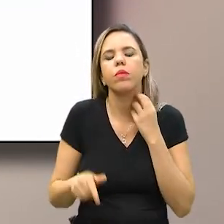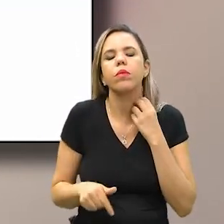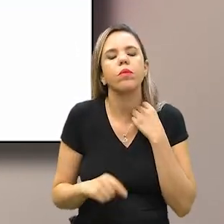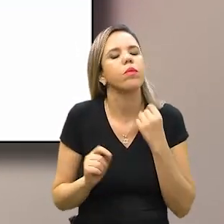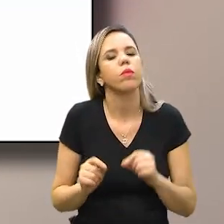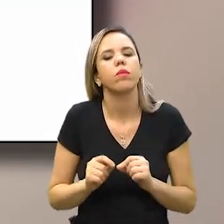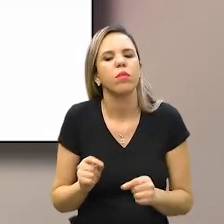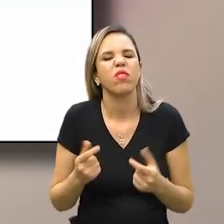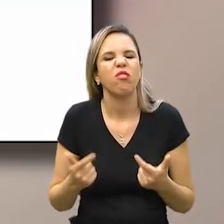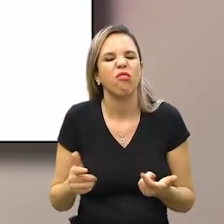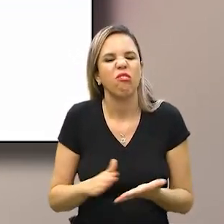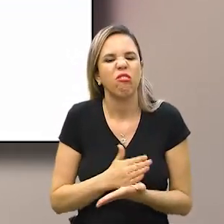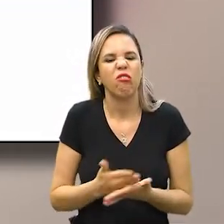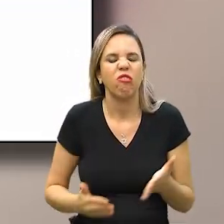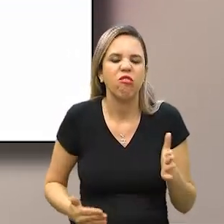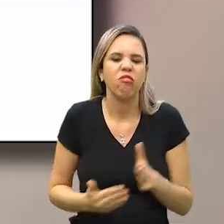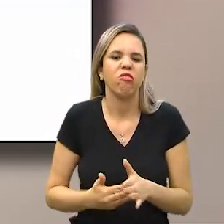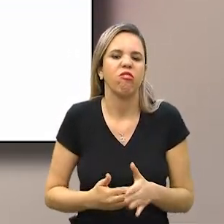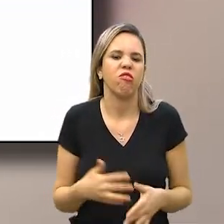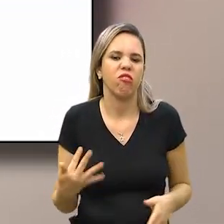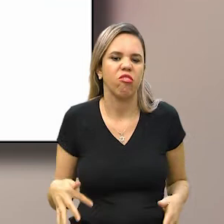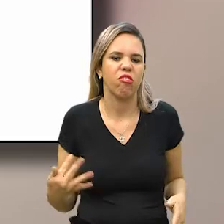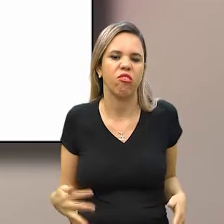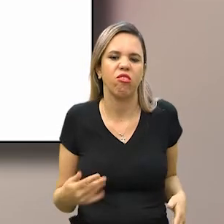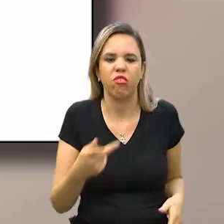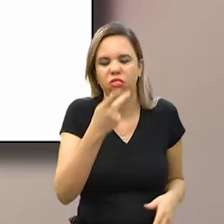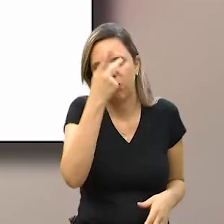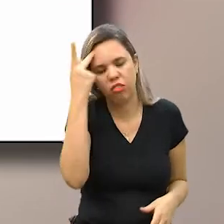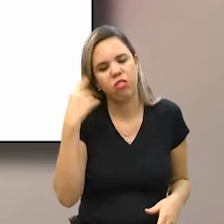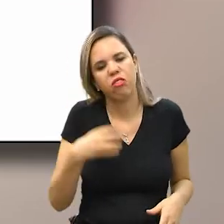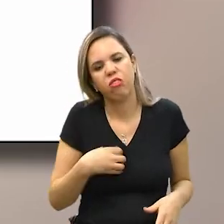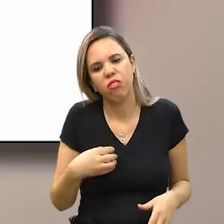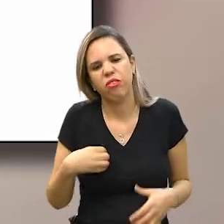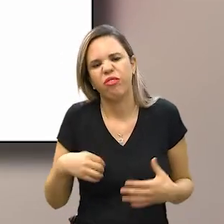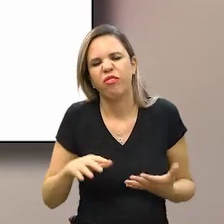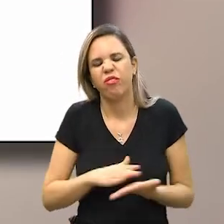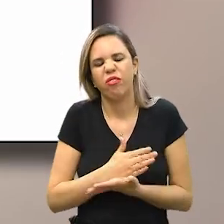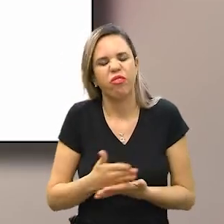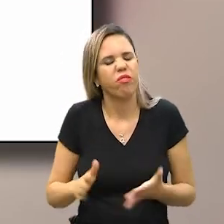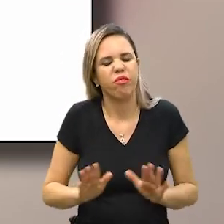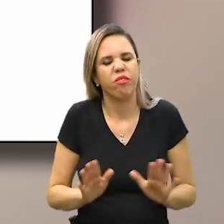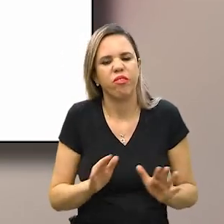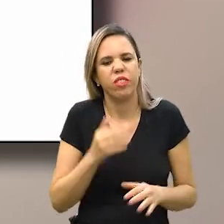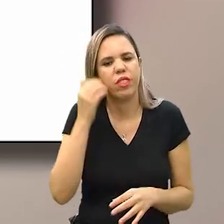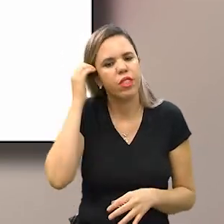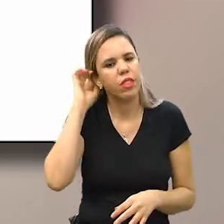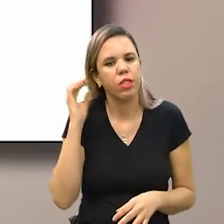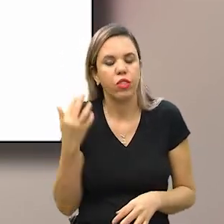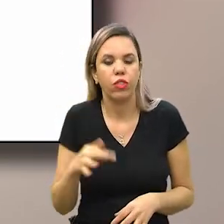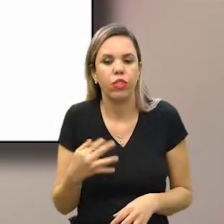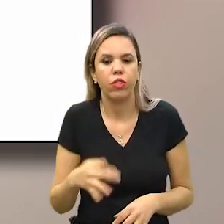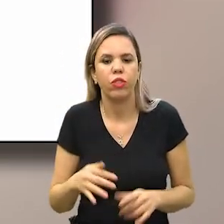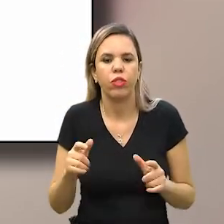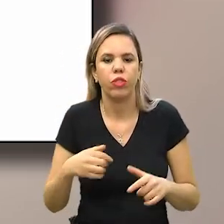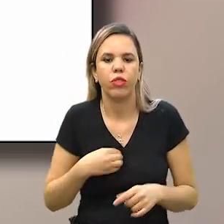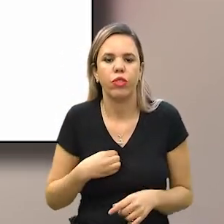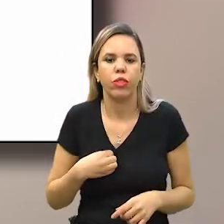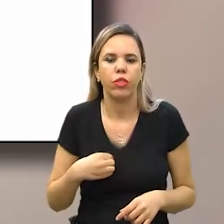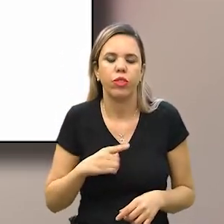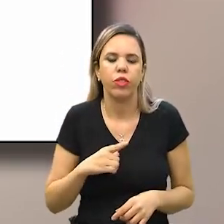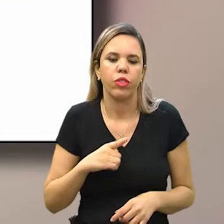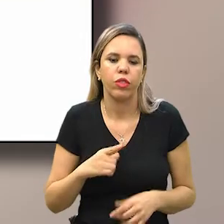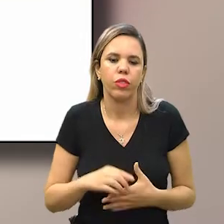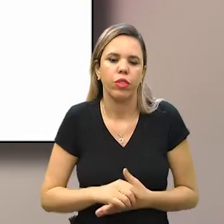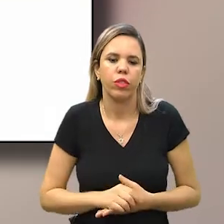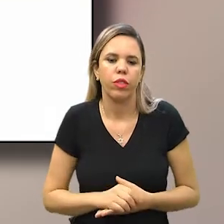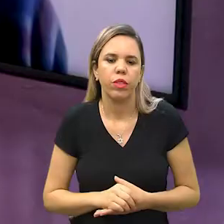ela é chata, limitante, dói, o paciente se sente bem desconfortável com essa dor no local que